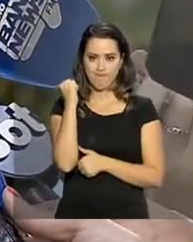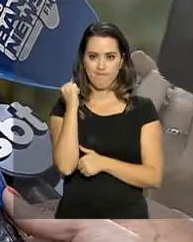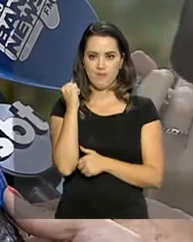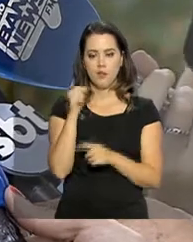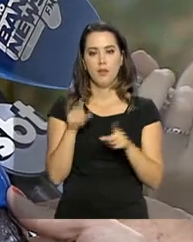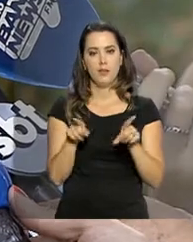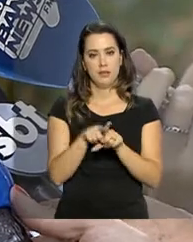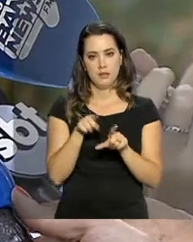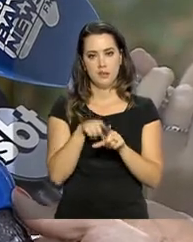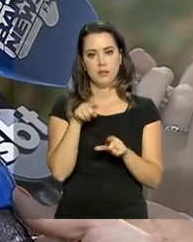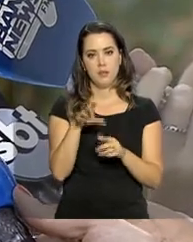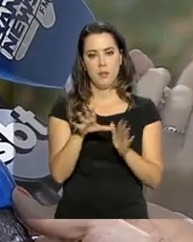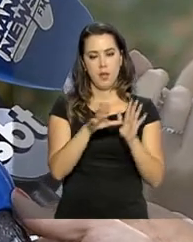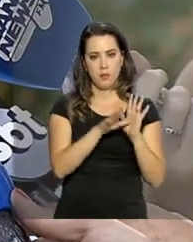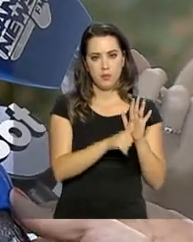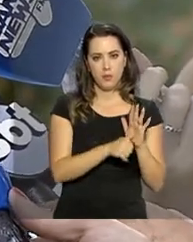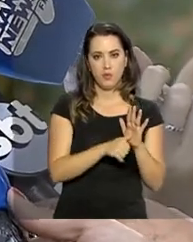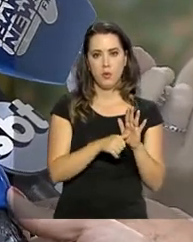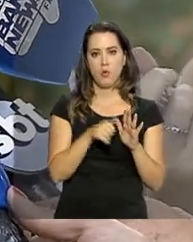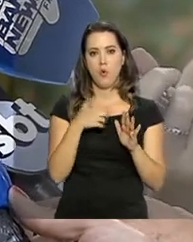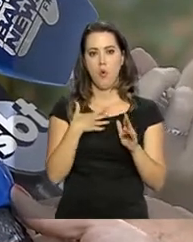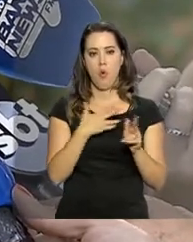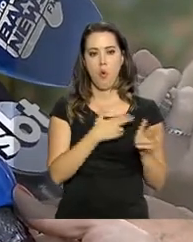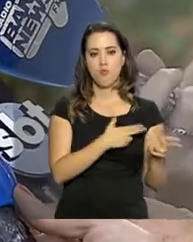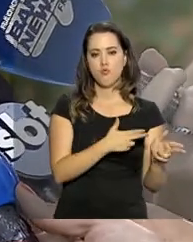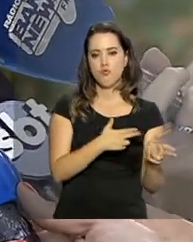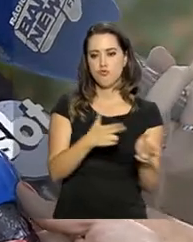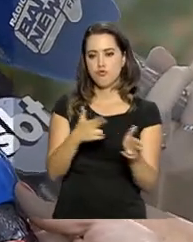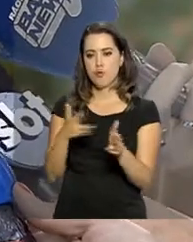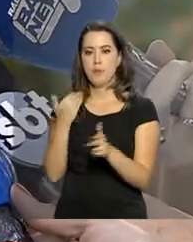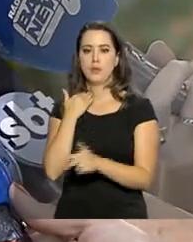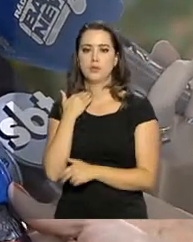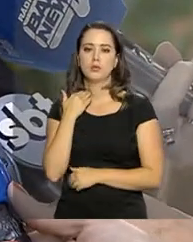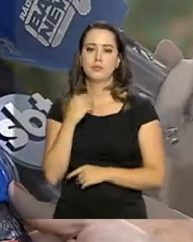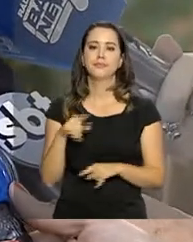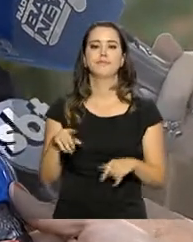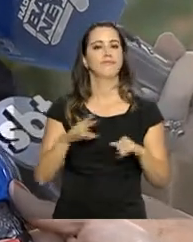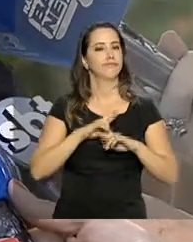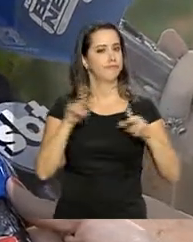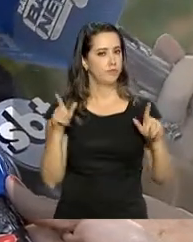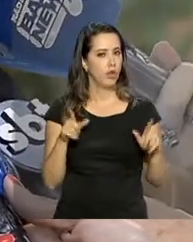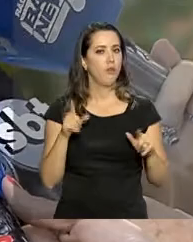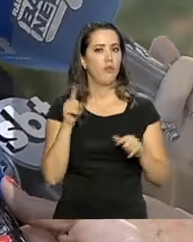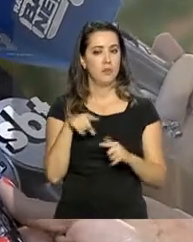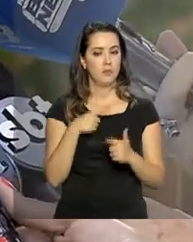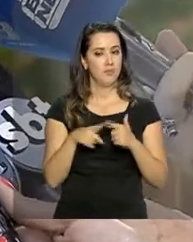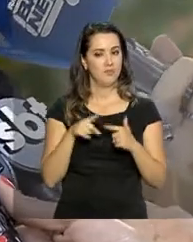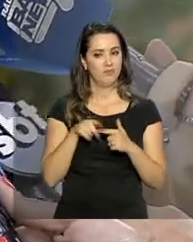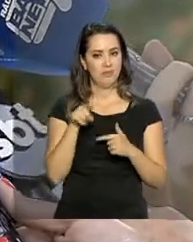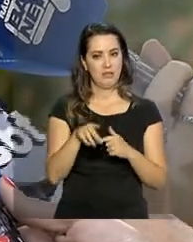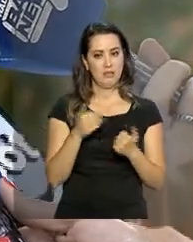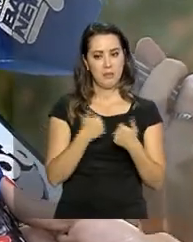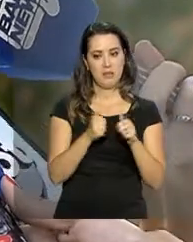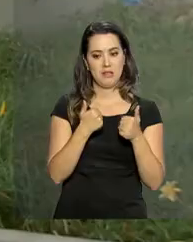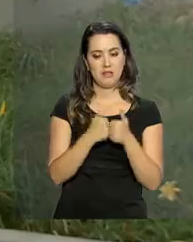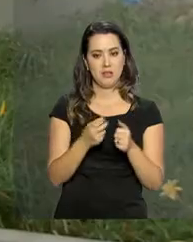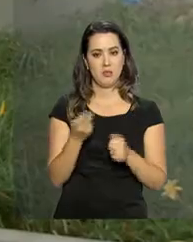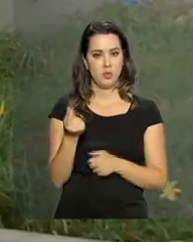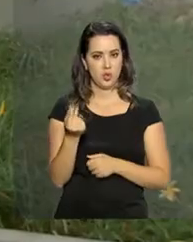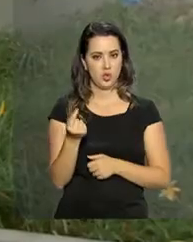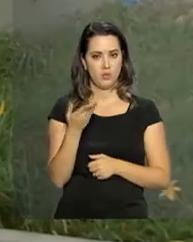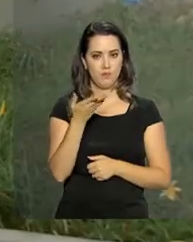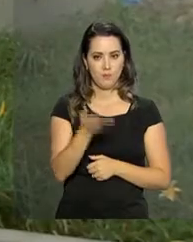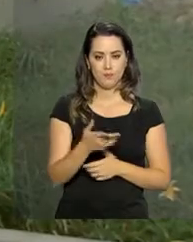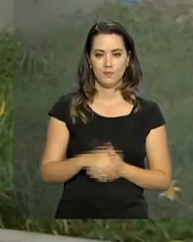a questão do do assalto a banco ou seja vários casos e também a transporte de cargas